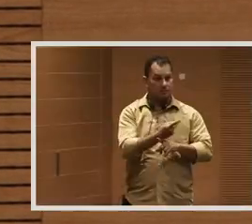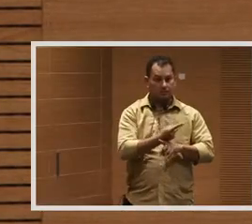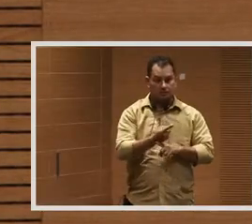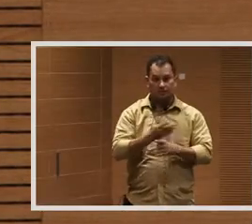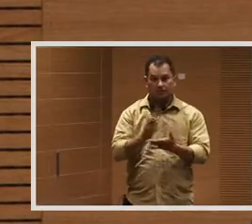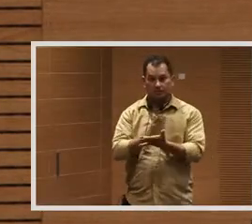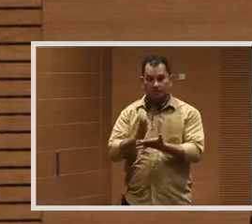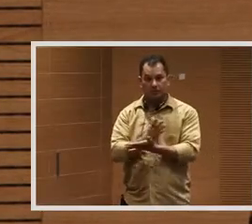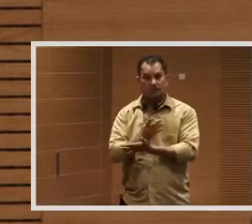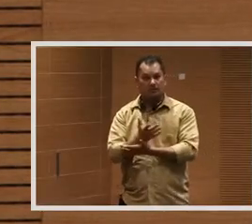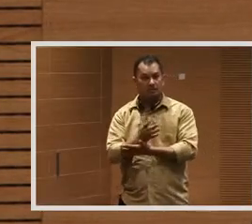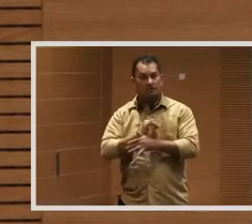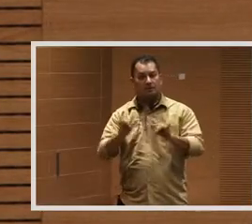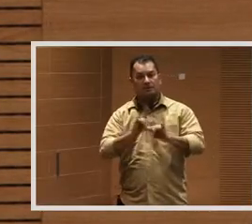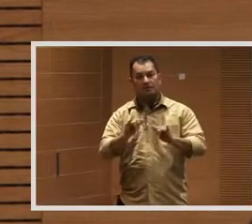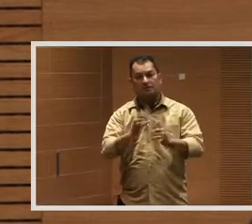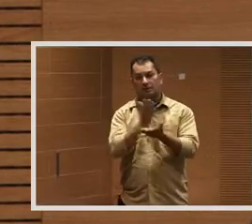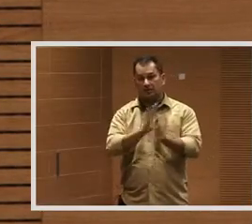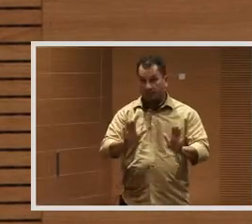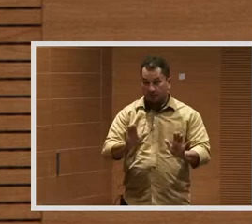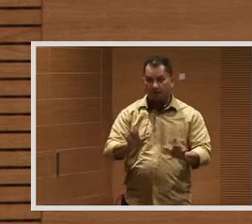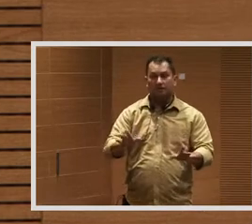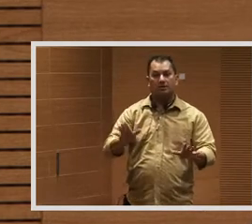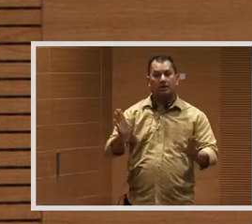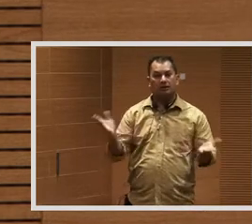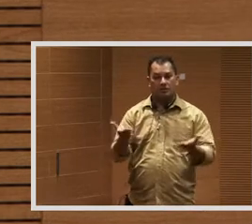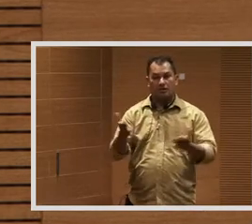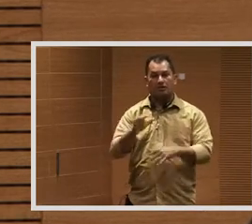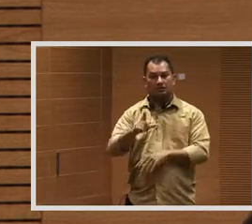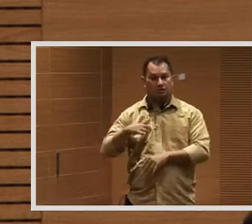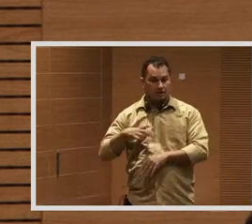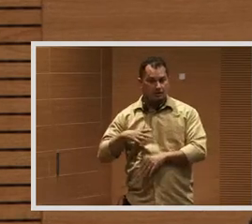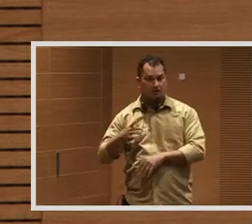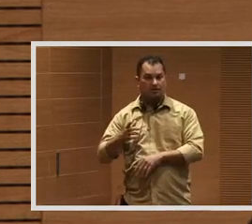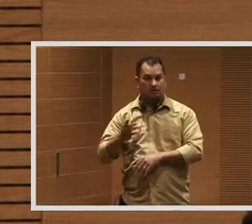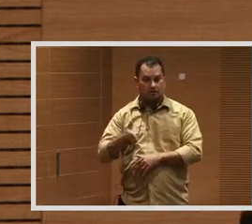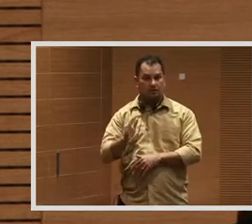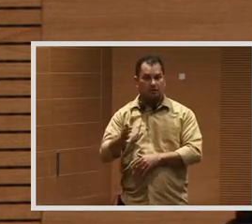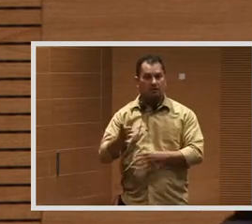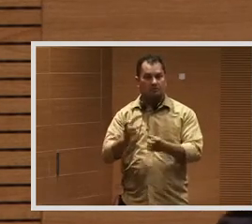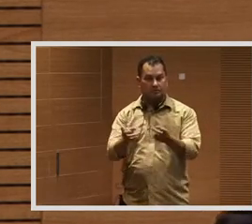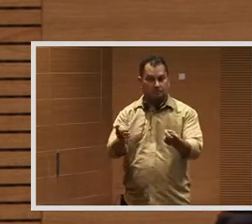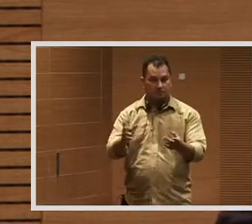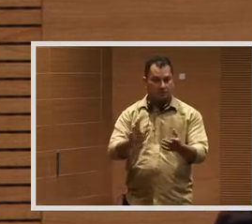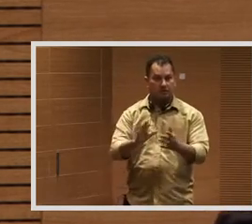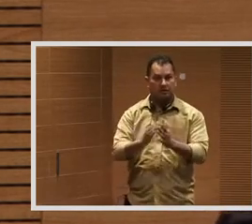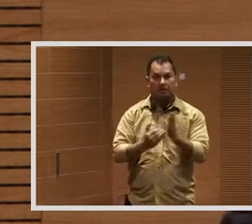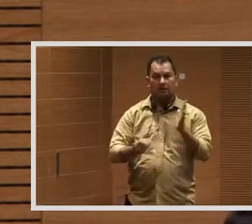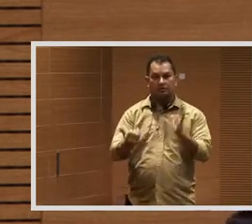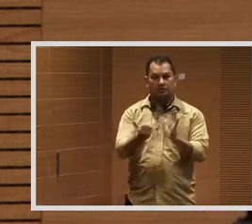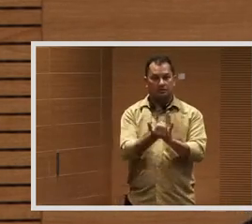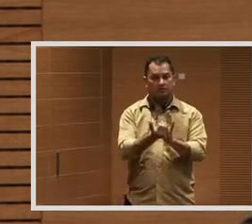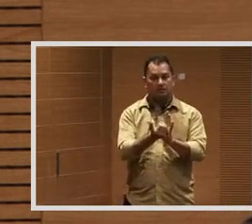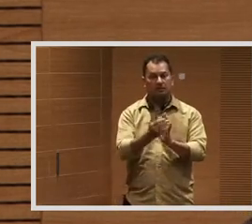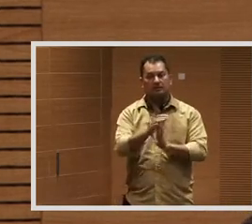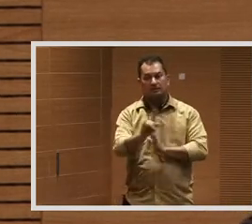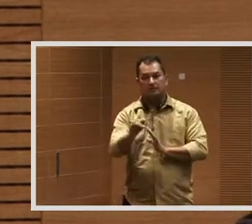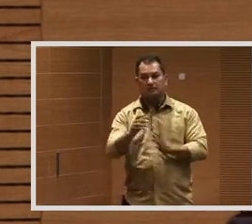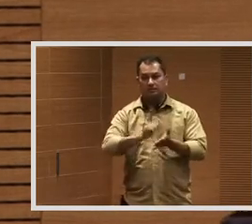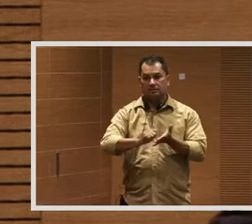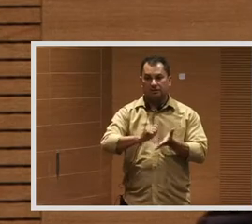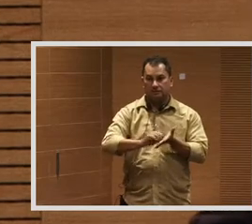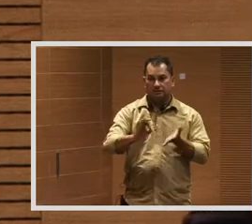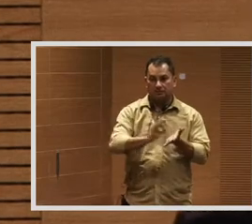já chegou. Aproveitar que tem vários autores aqui, autoras, né, que poderiam dar dedicatória e